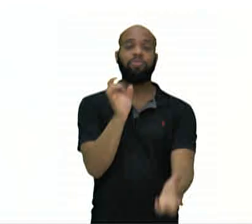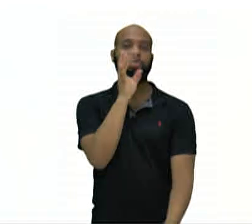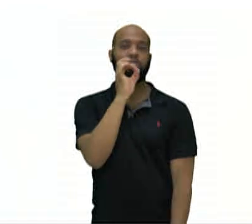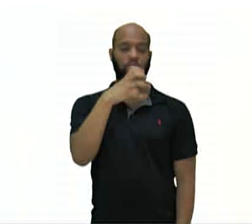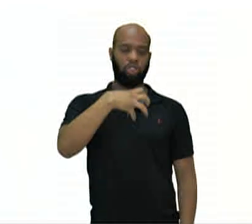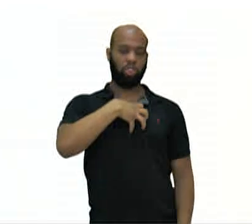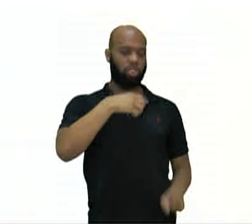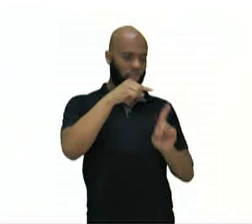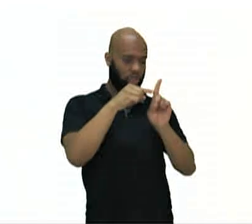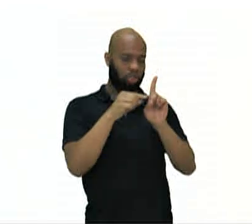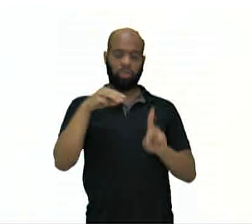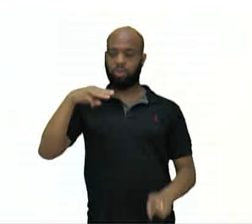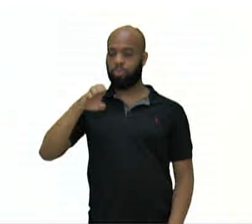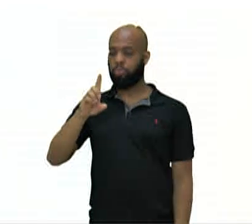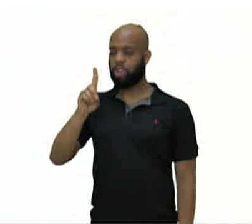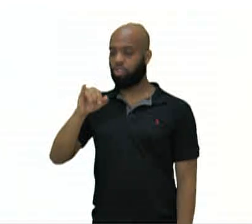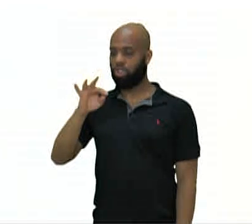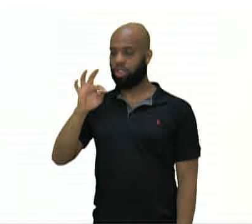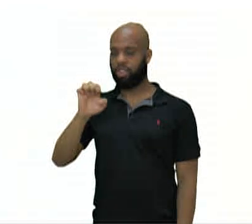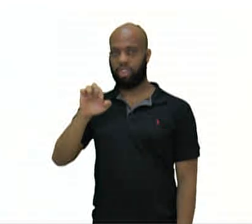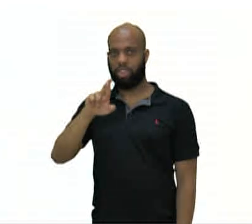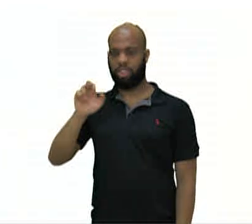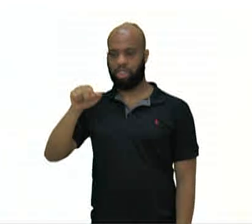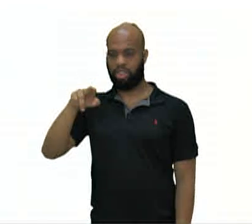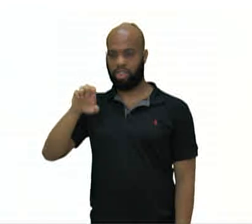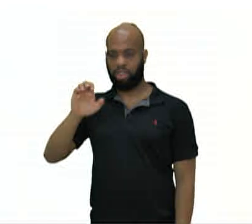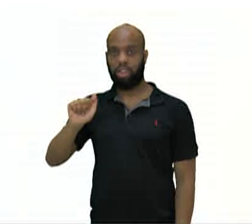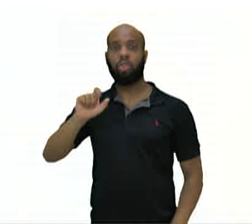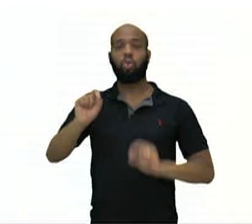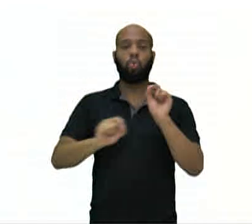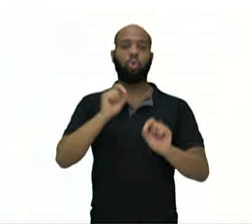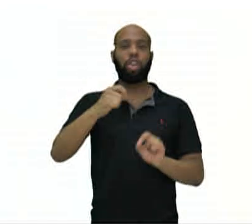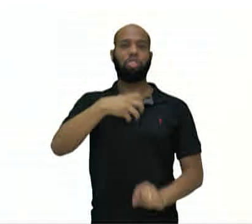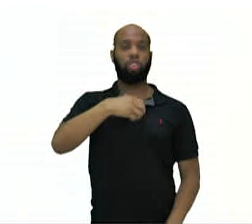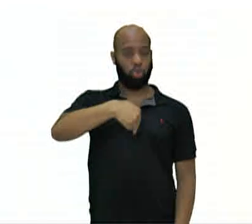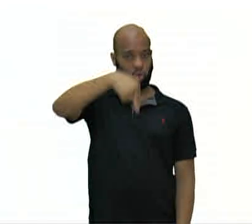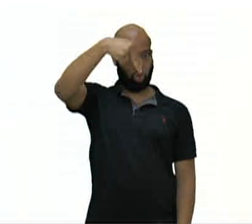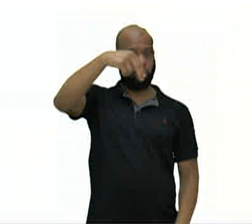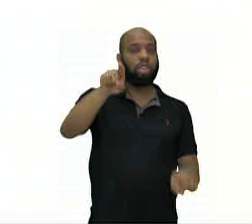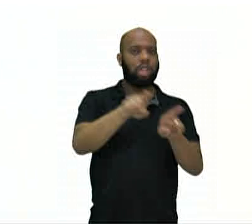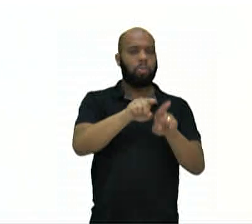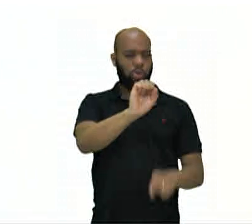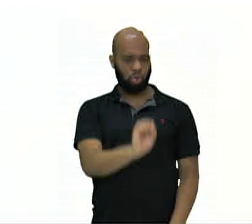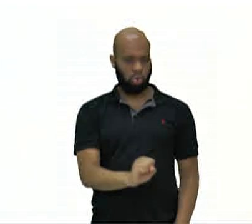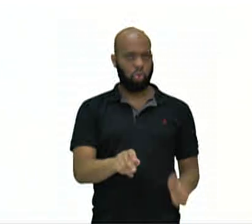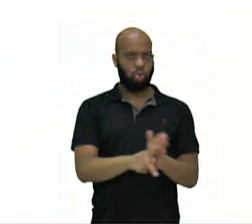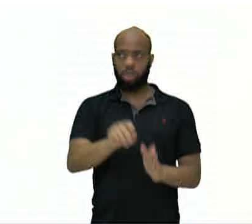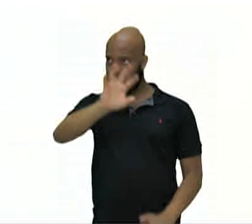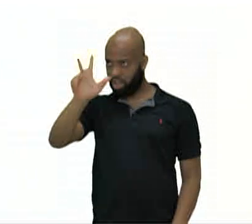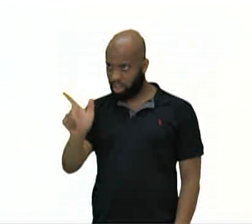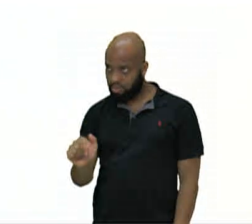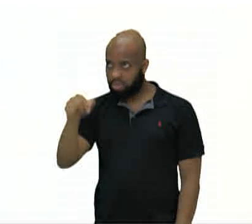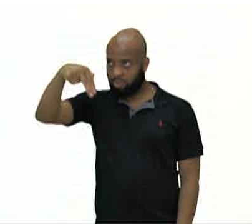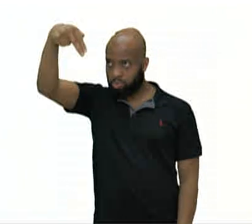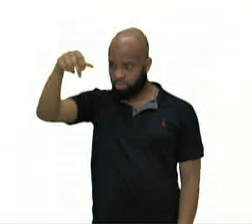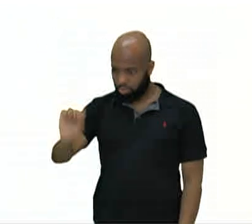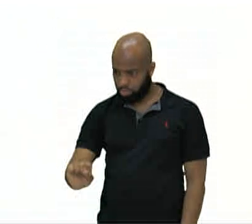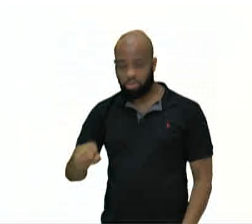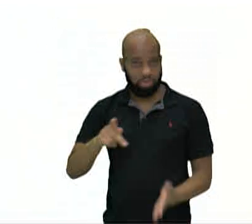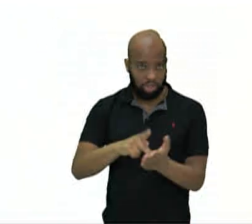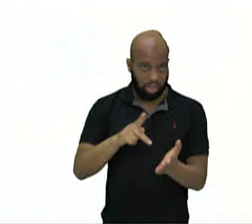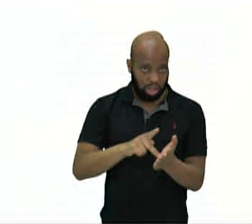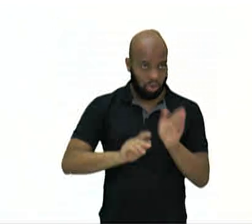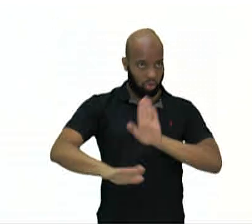tipo mediterrânea ocorre no extremo norte e no extremo sul da África? Será? Cuidado,